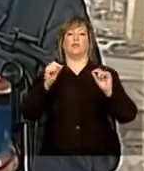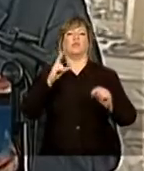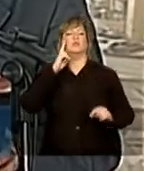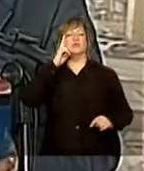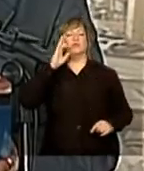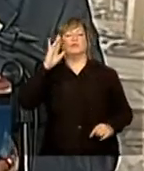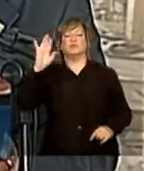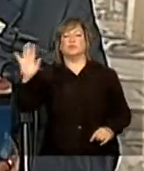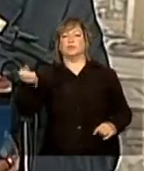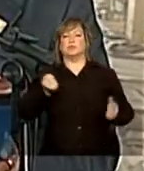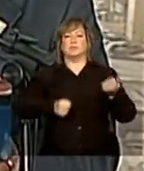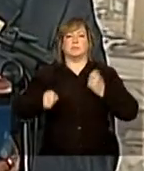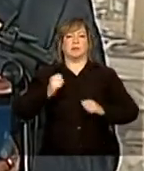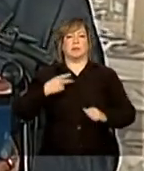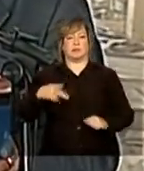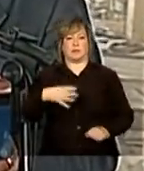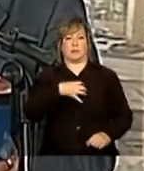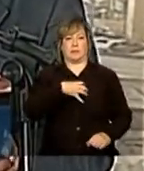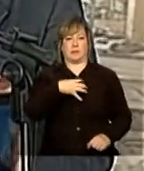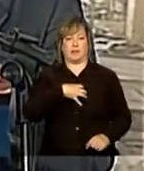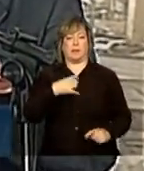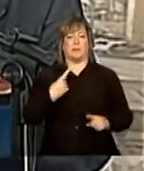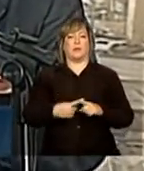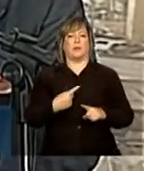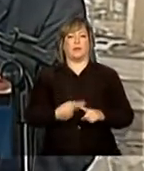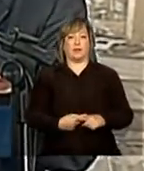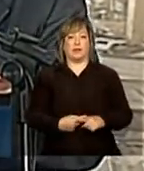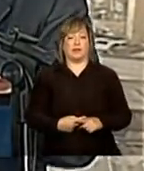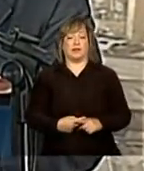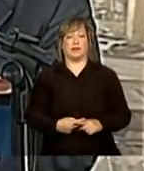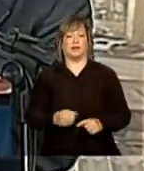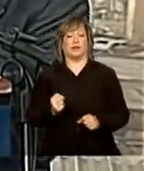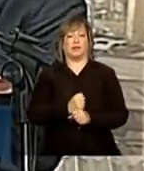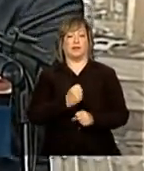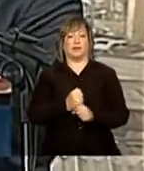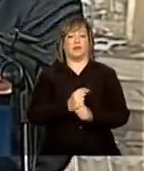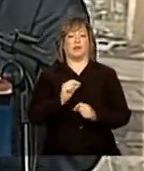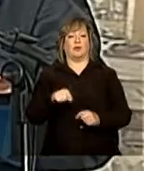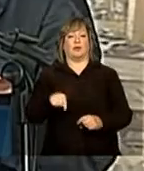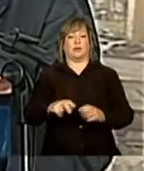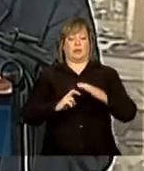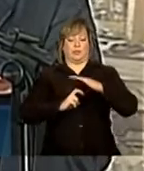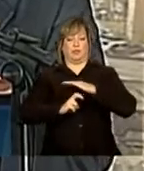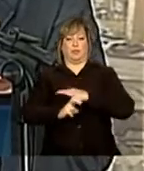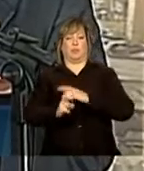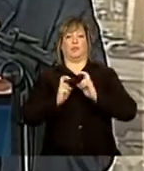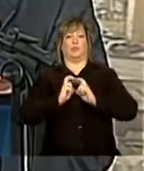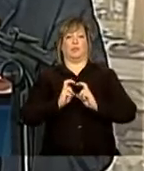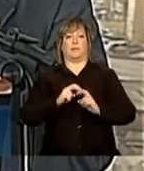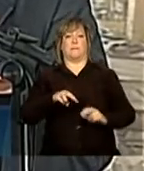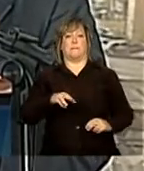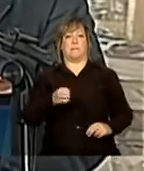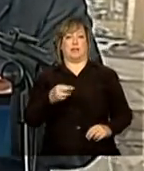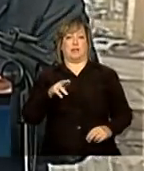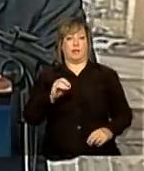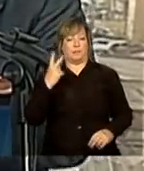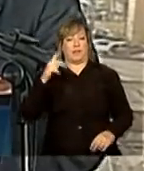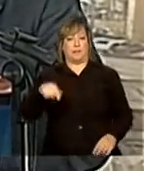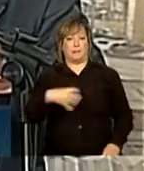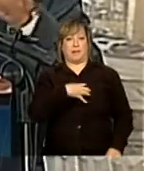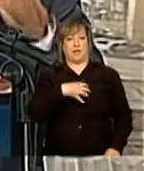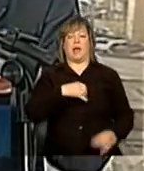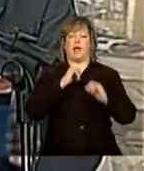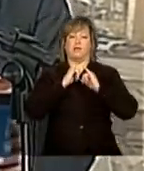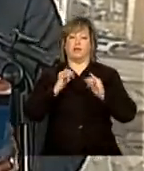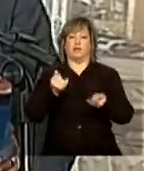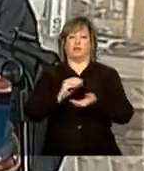pelos baianos, que é a conclusão do tão esperado e tão sonhado metrô para a Bahia. E anunciou